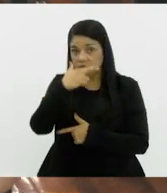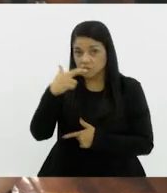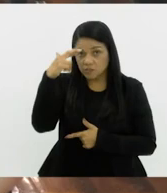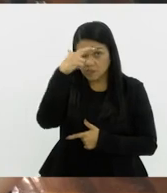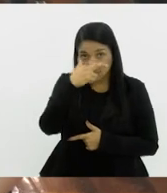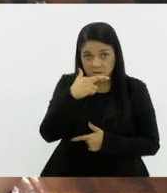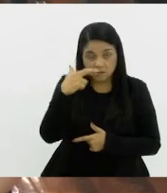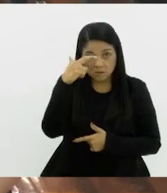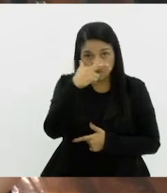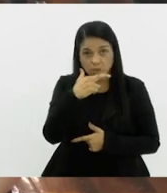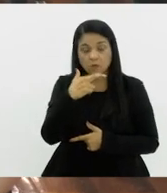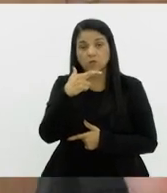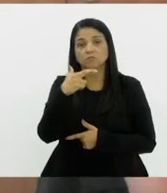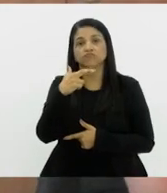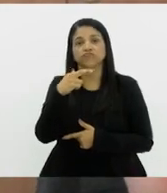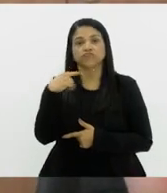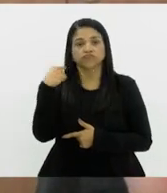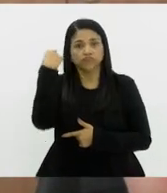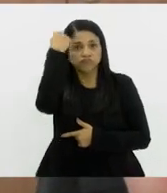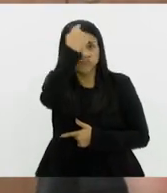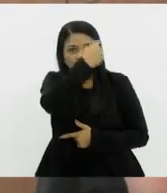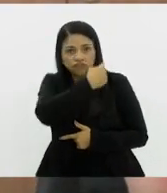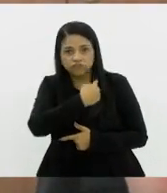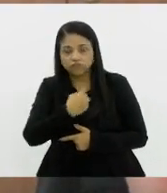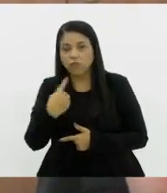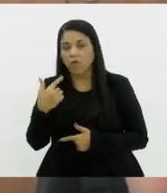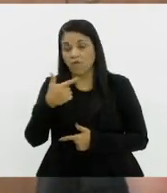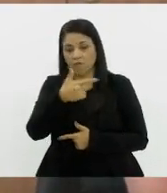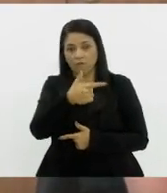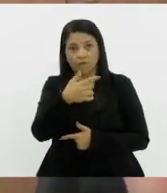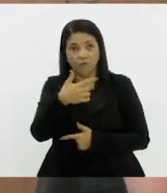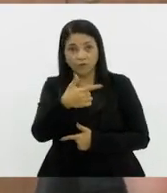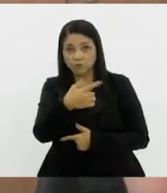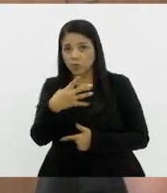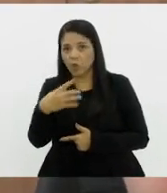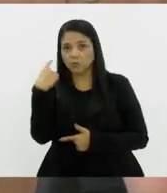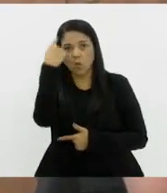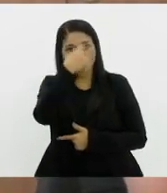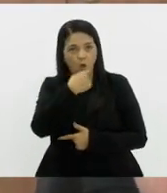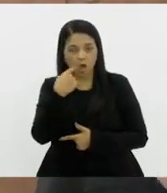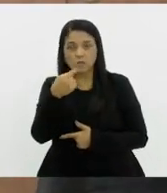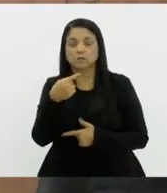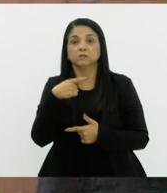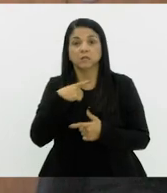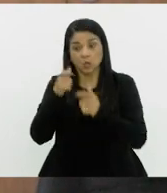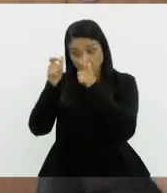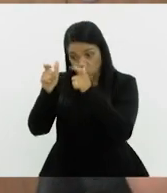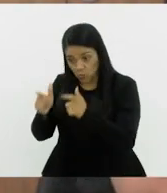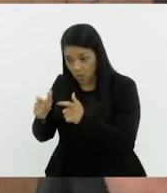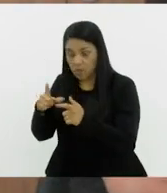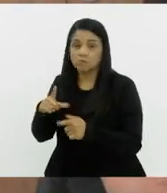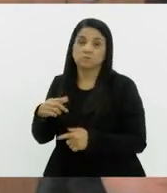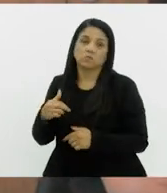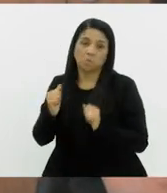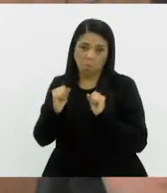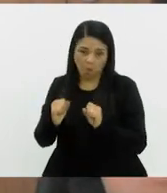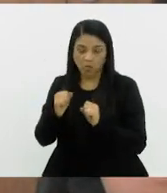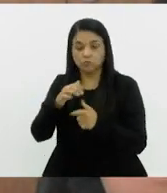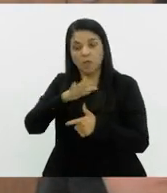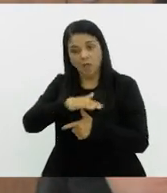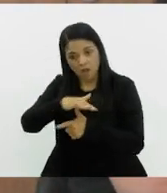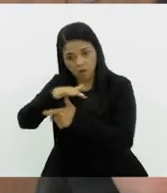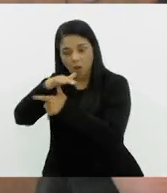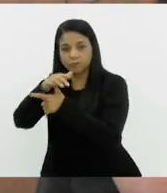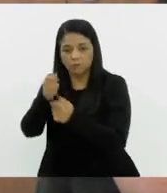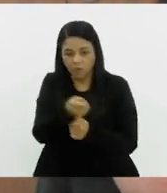linhas 24 horas por dia, justamente para garantir que isso aconteça. Temos lugares que só pode haver combate a incêndio através de helicópteros.